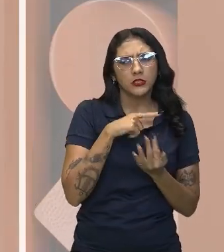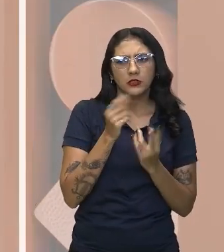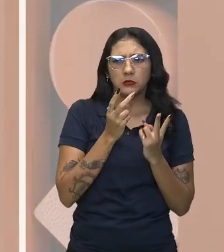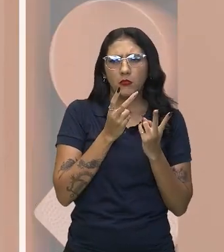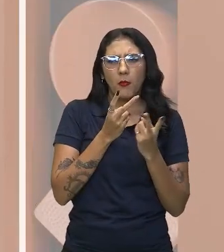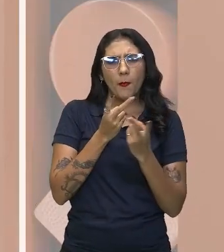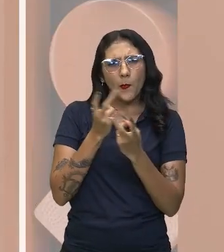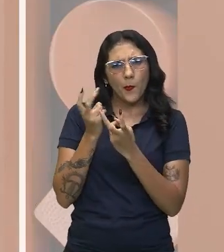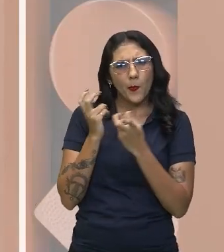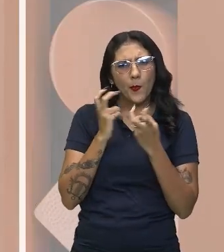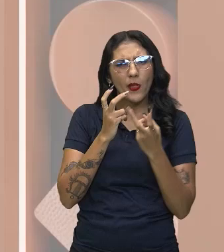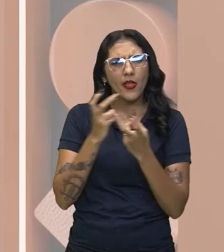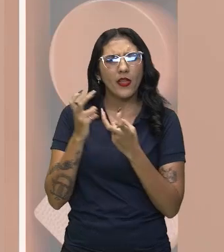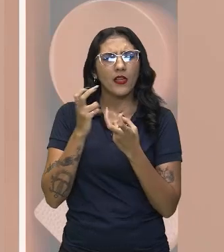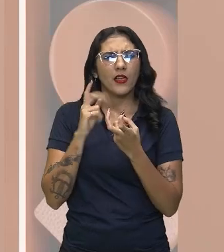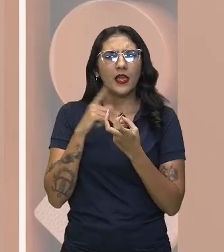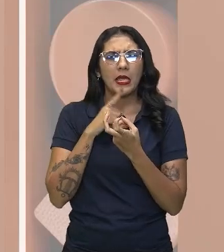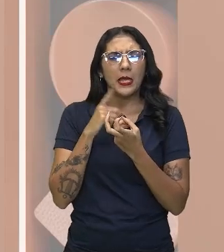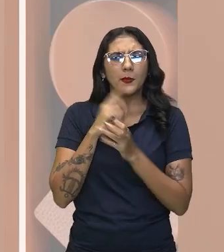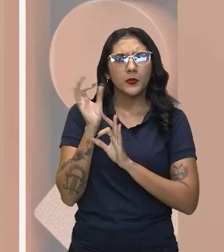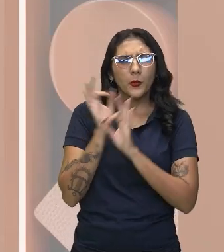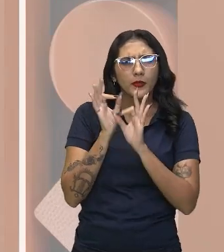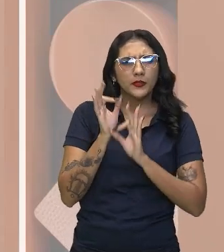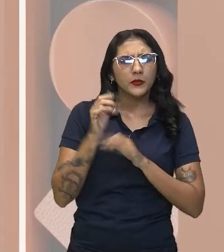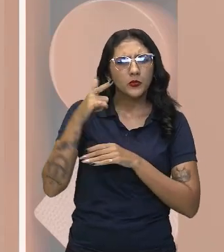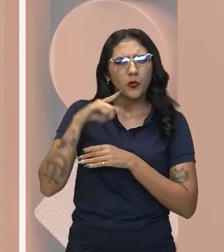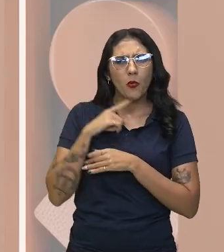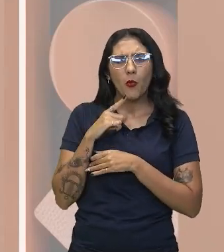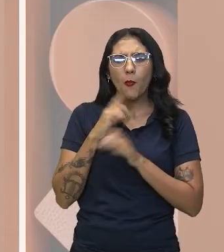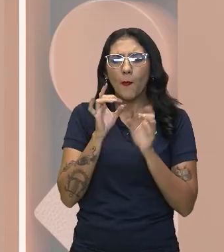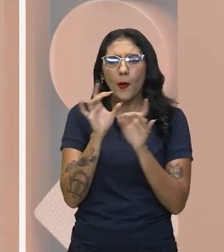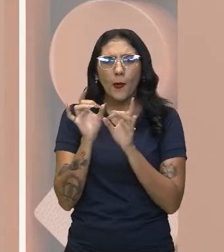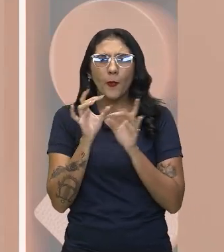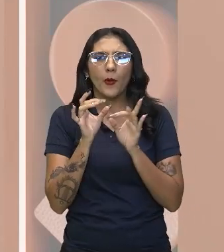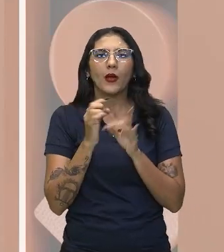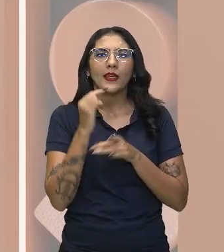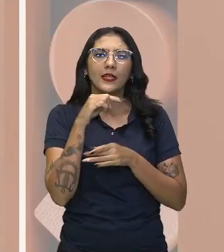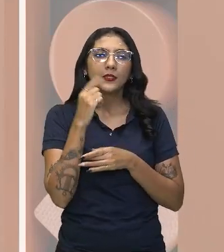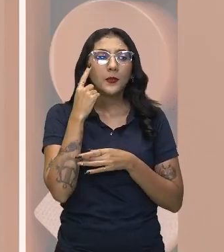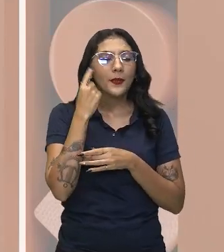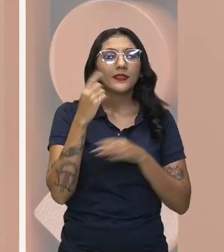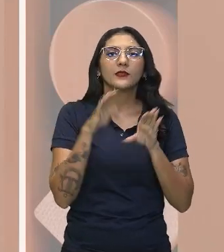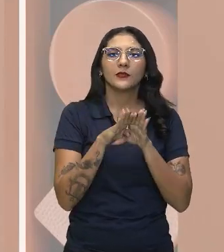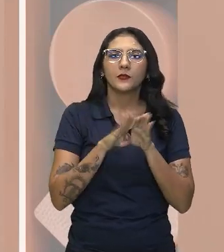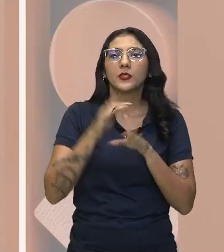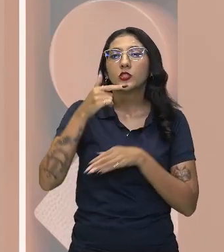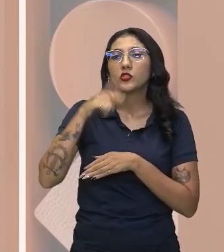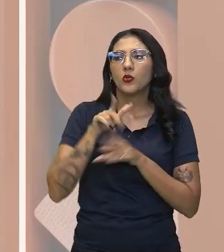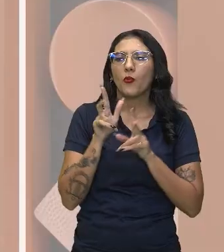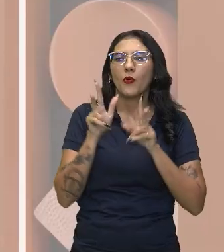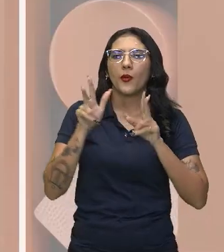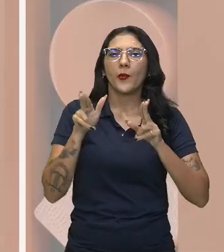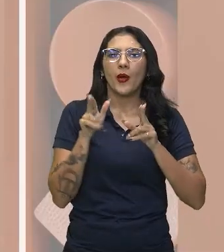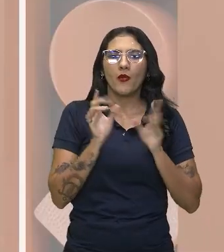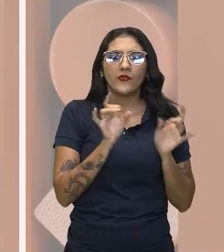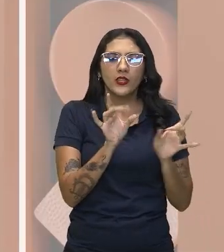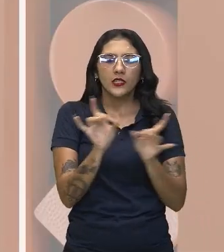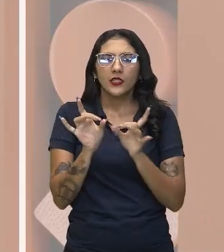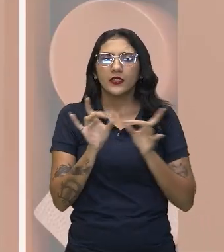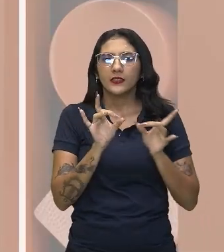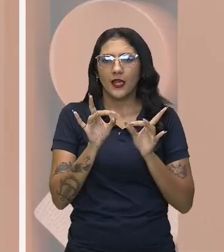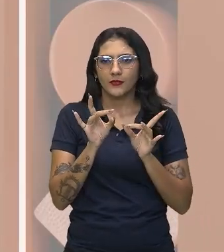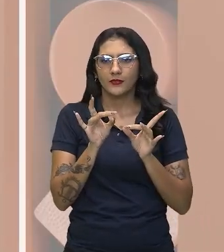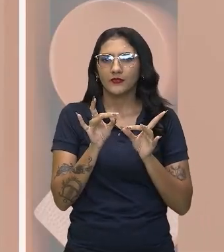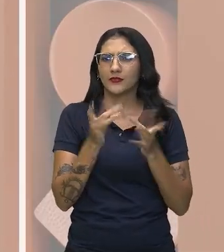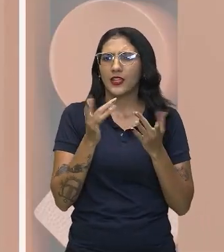esse movimento em que essas ações são vendidas, eles também vão colocar as suas ações à venda e vai gerar